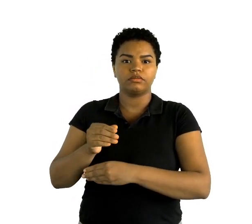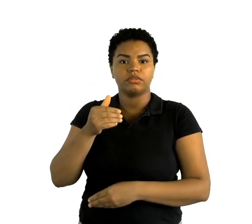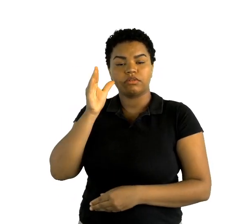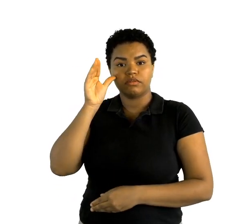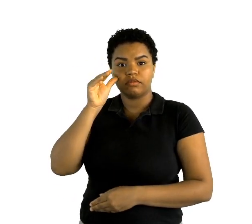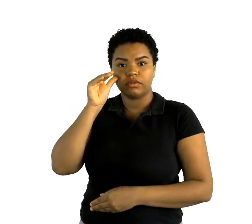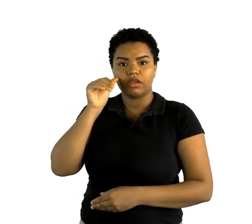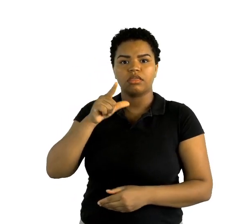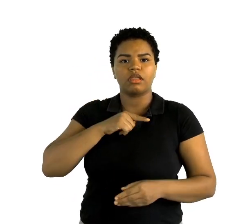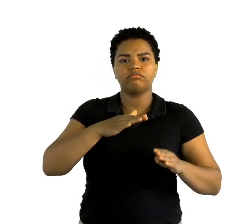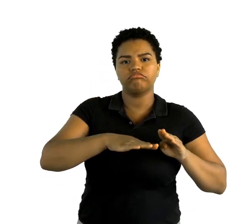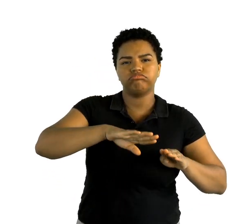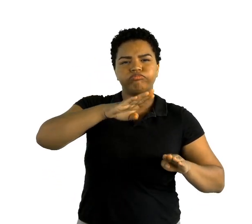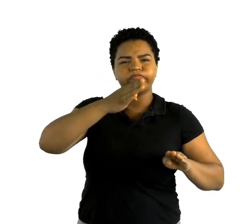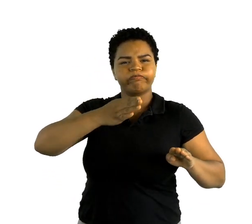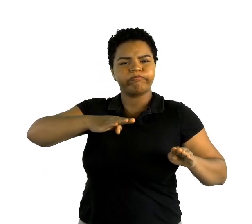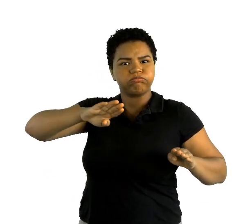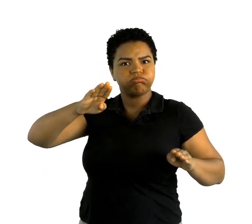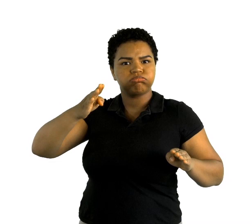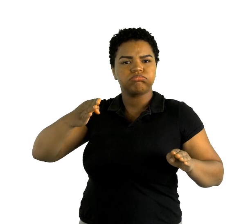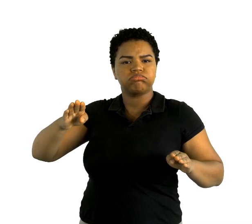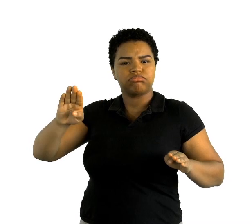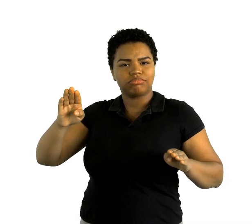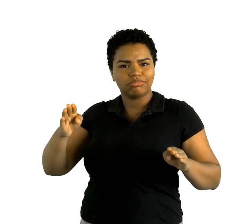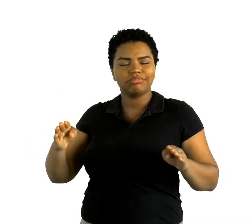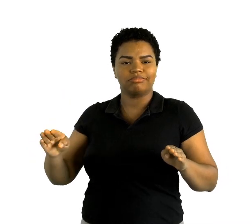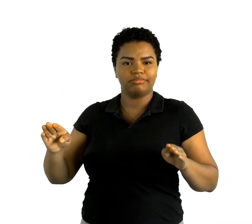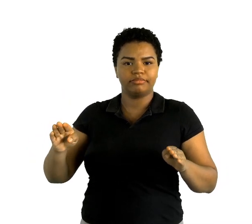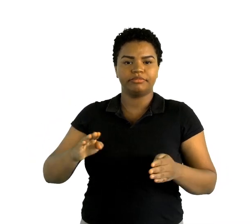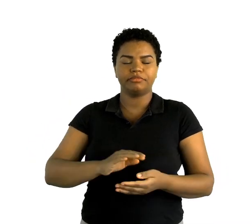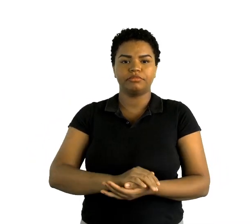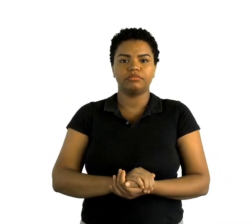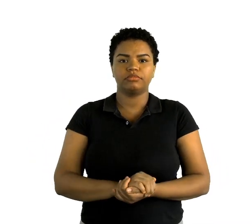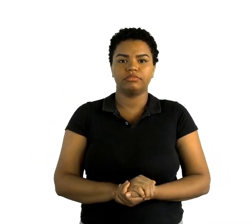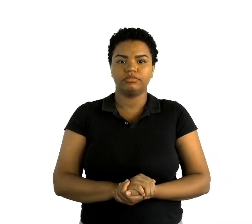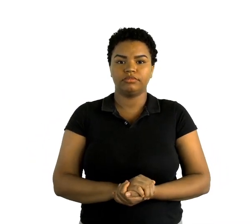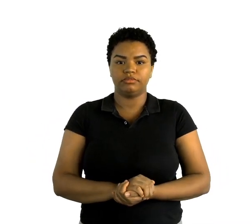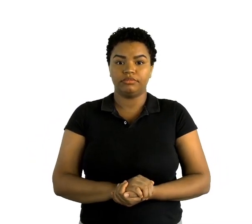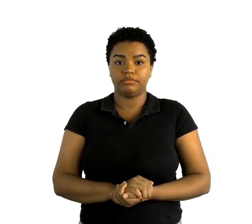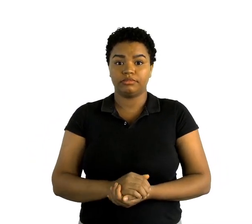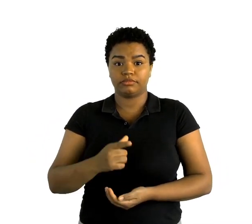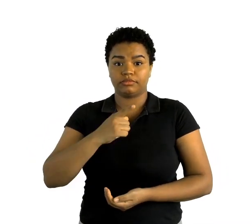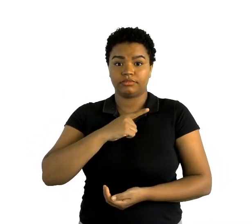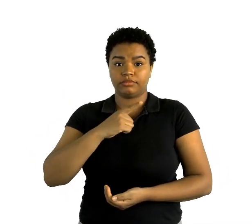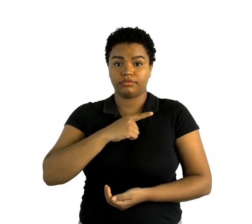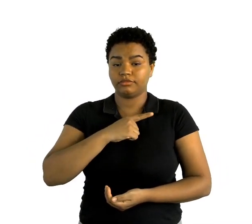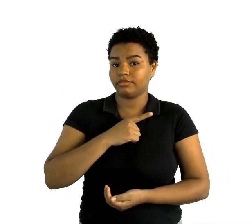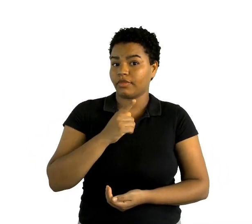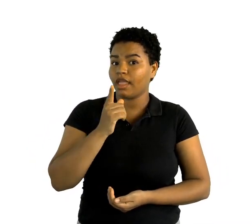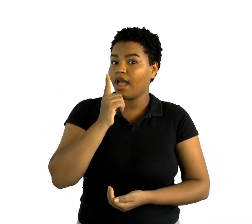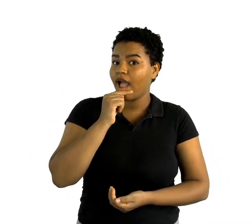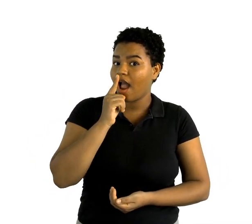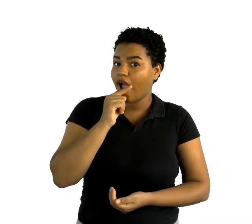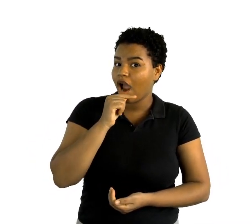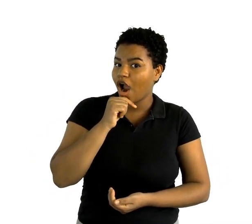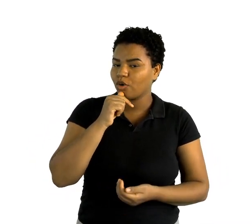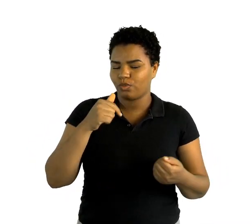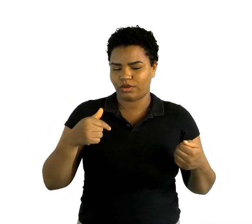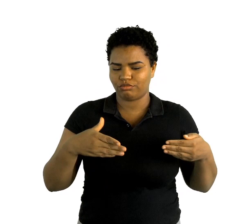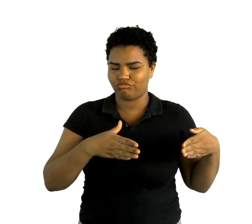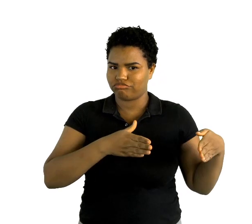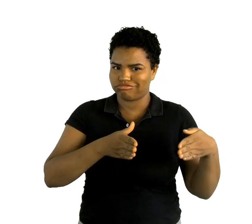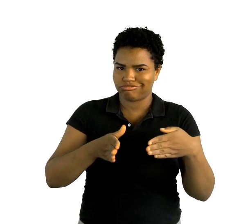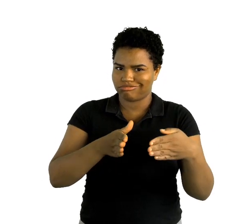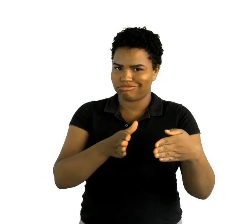tem relevo, através das serras e do morro. Tem água, que é o lago,